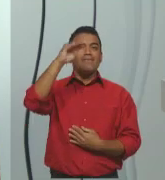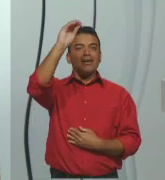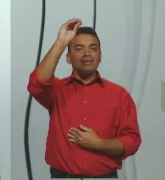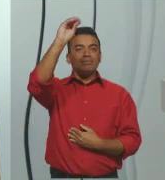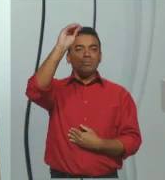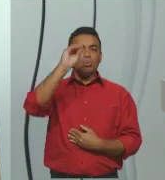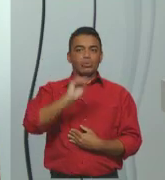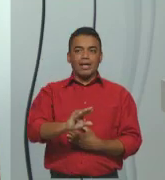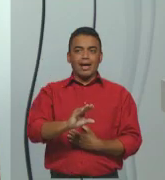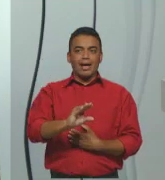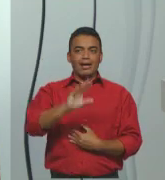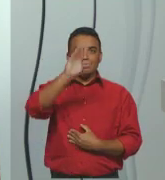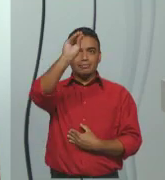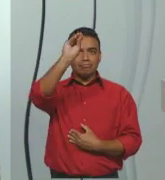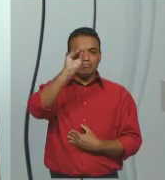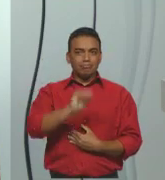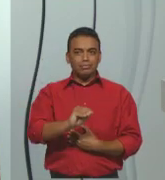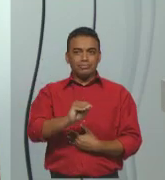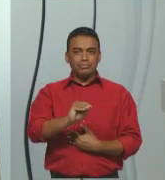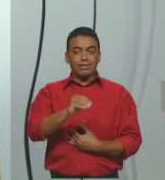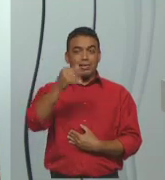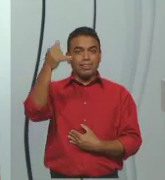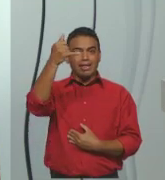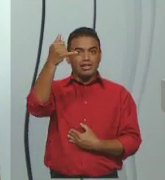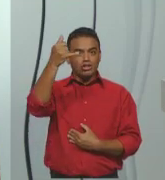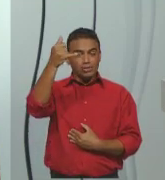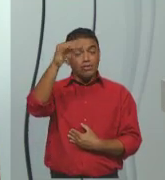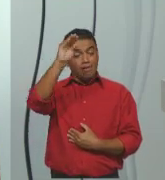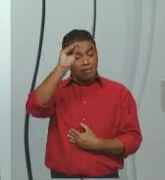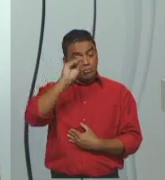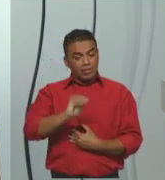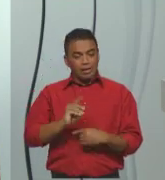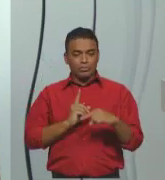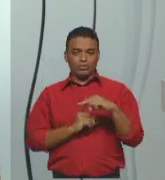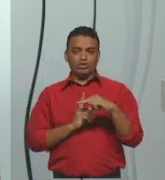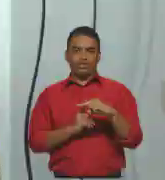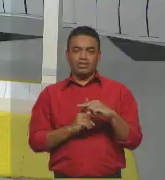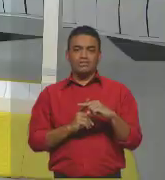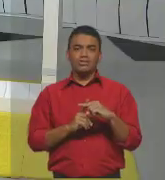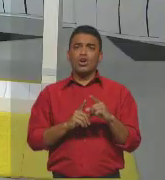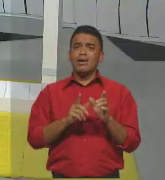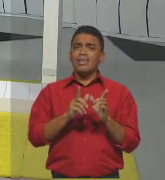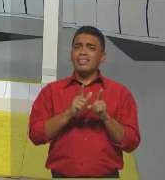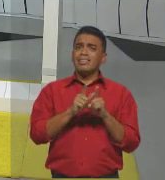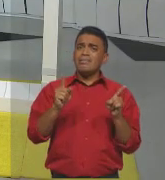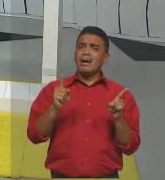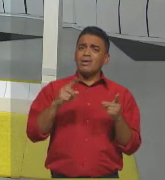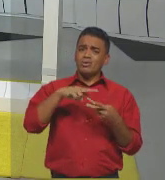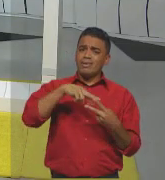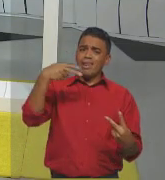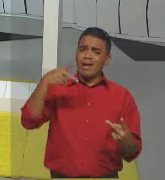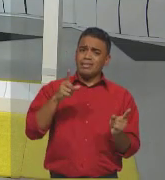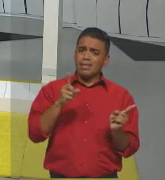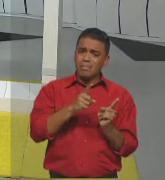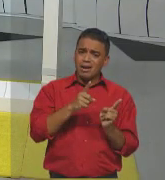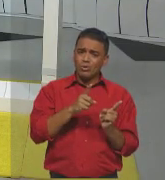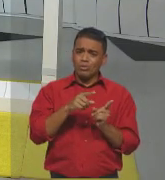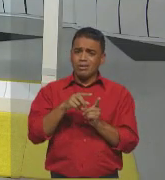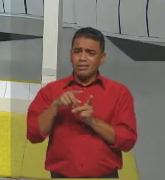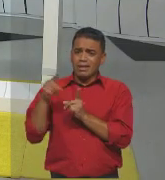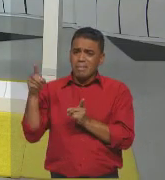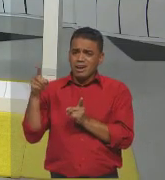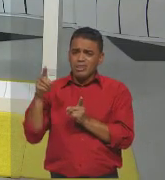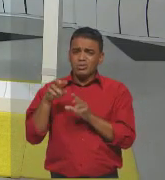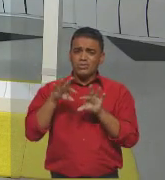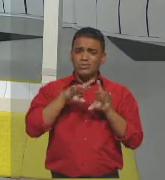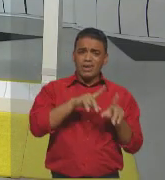movimentar, corretamente? Só que elas não são de tamanhos diferentes. Ao gel de agarol, o que vai fazer?